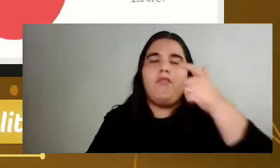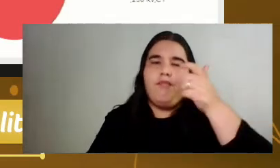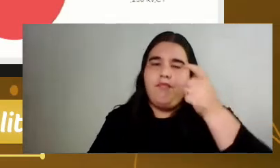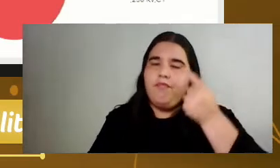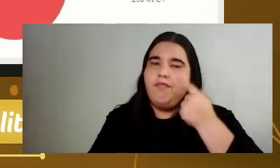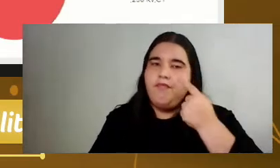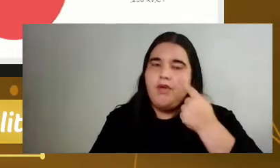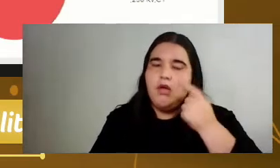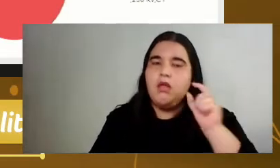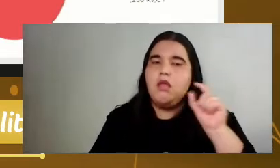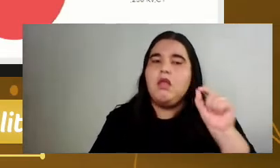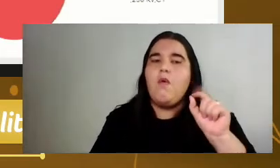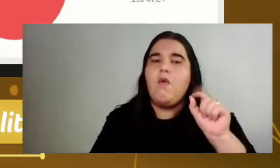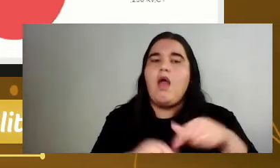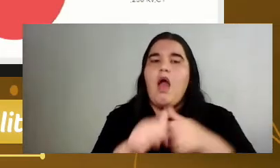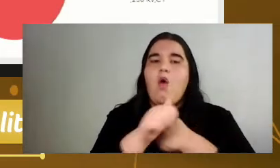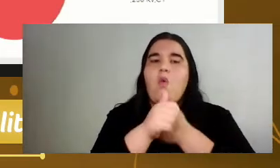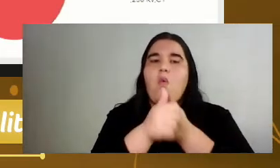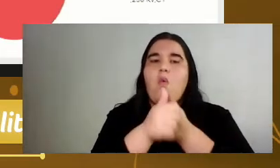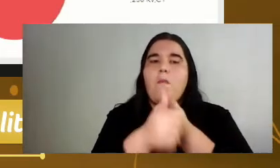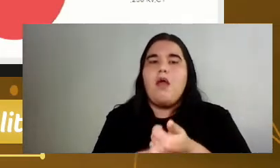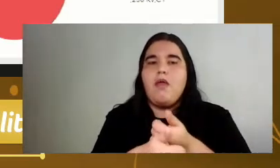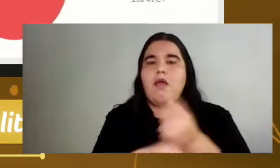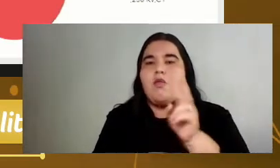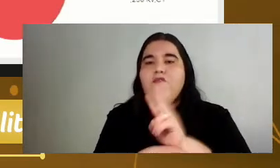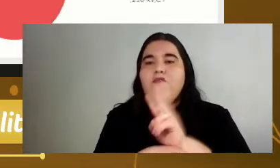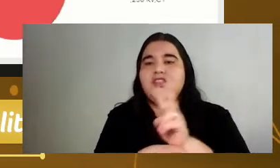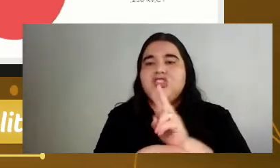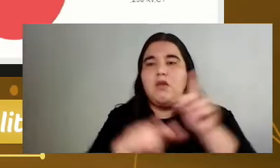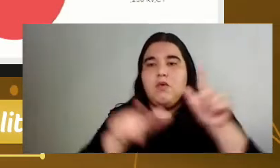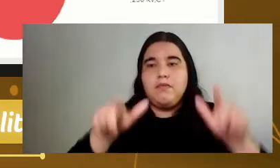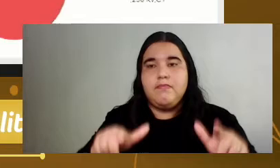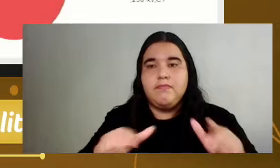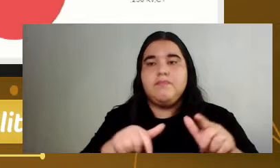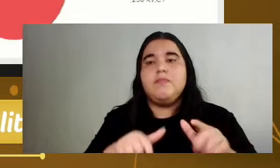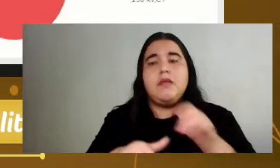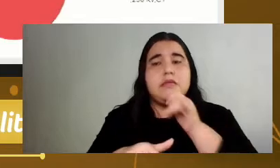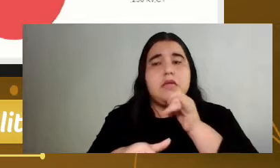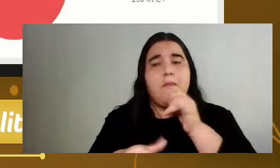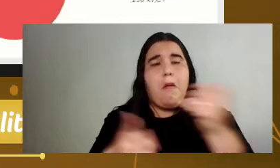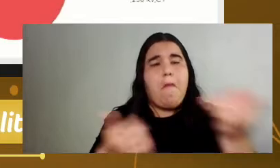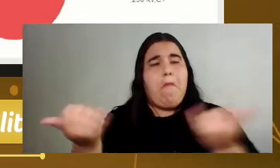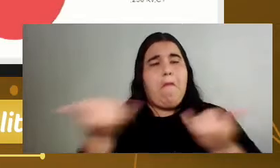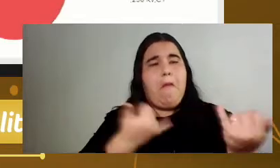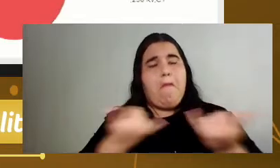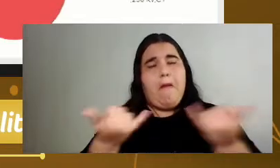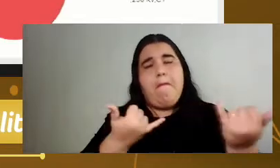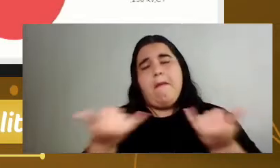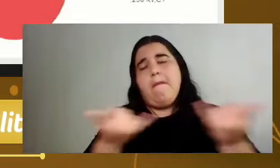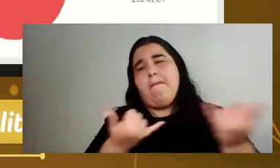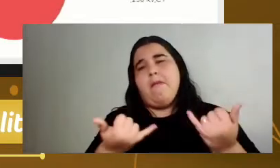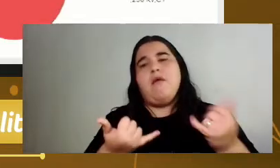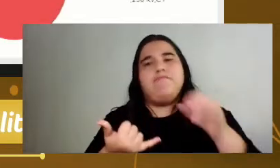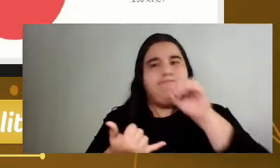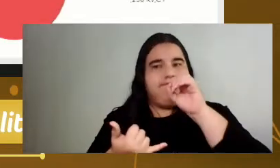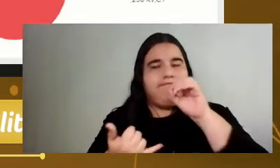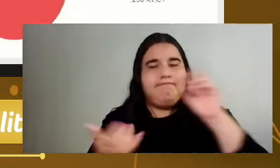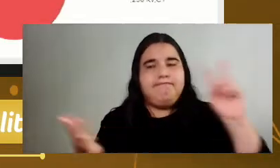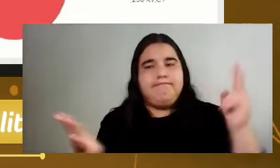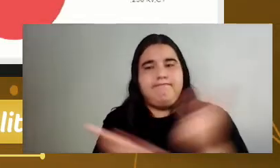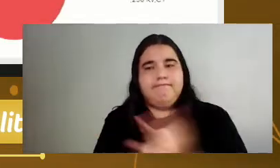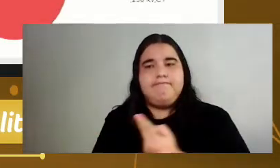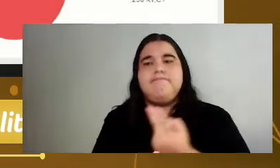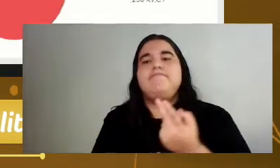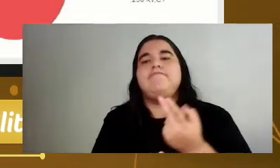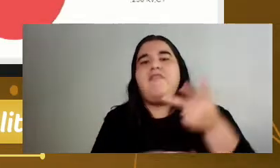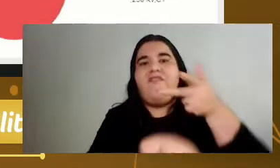das inspeções de campo. Então, a partir do momento que chega toda essa massa de dados, essas ocorrências vinda lá da imagem de satélite,